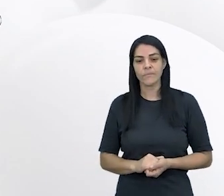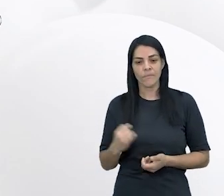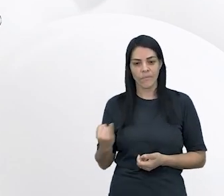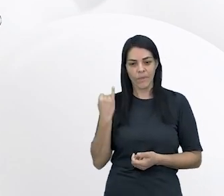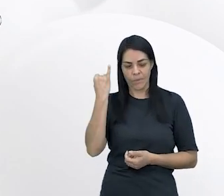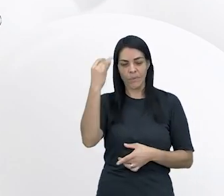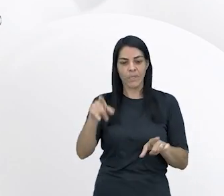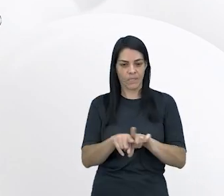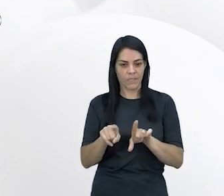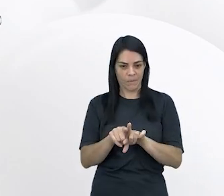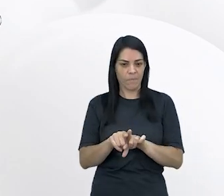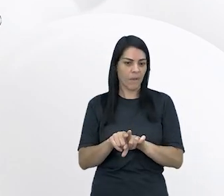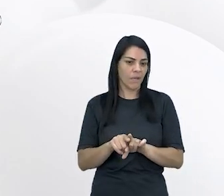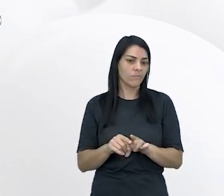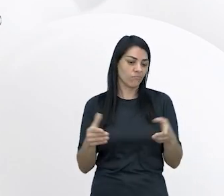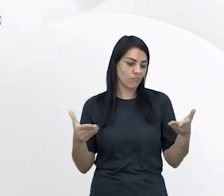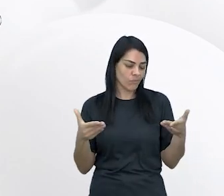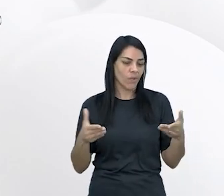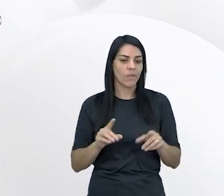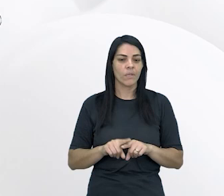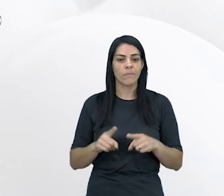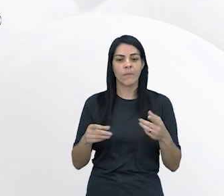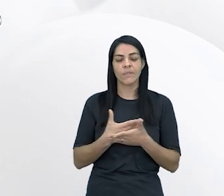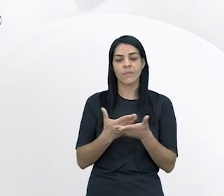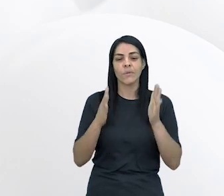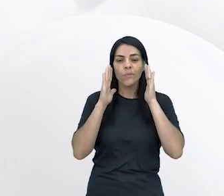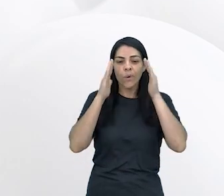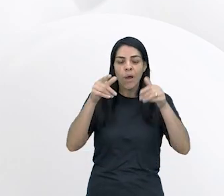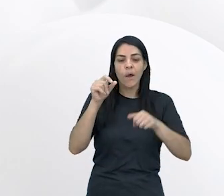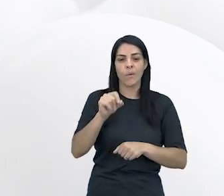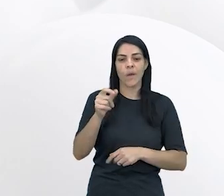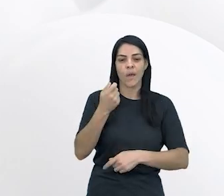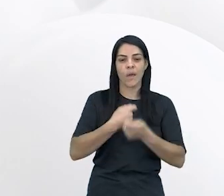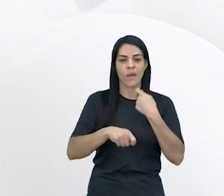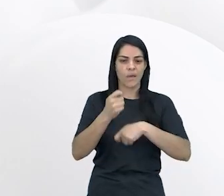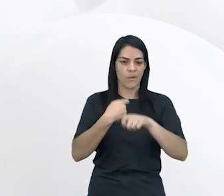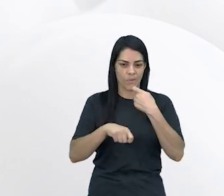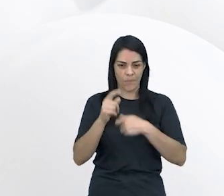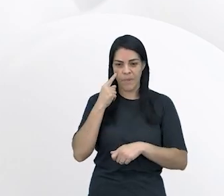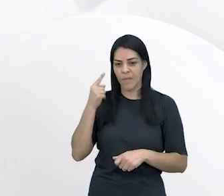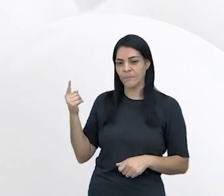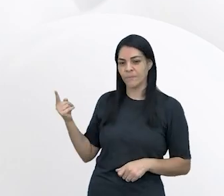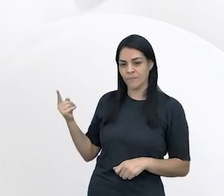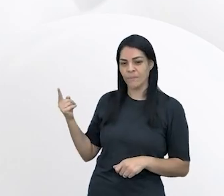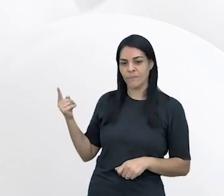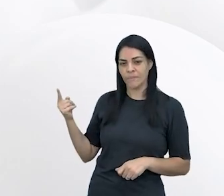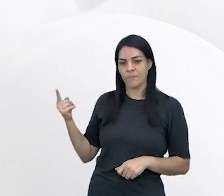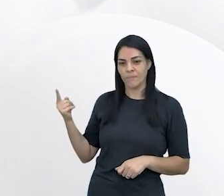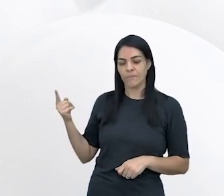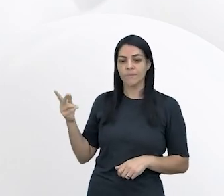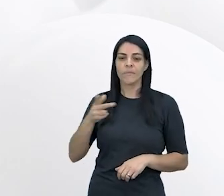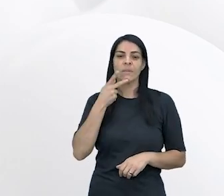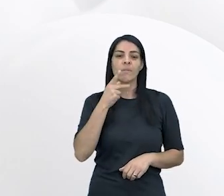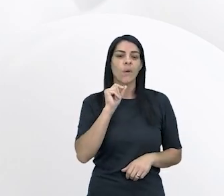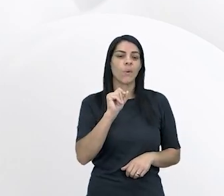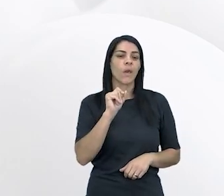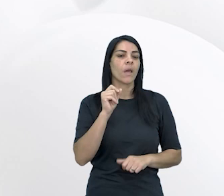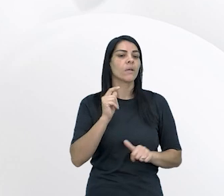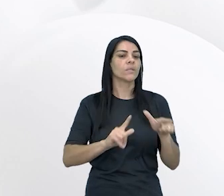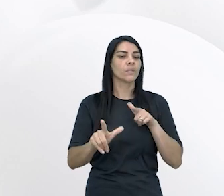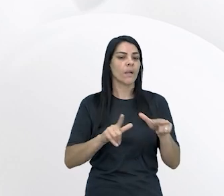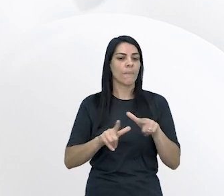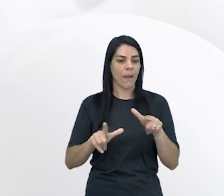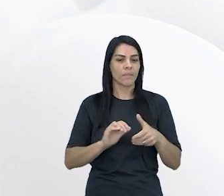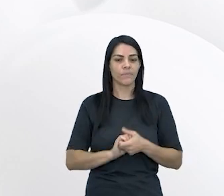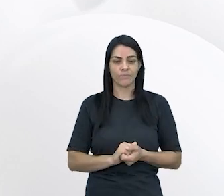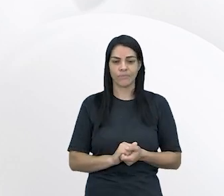importante, né? Nos dias de hoje. E nós vamos dar ênfase aí na economia, que é que ela vai falar de trabalho,